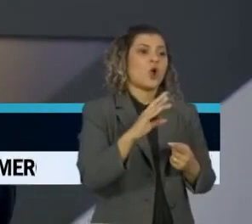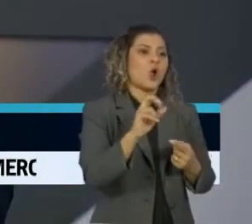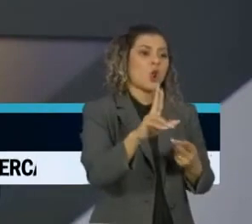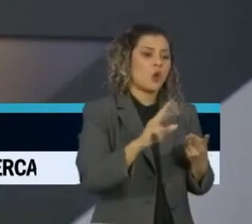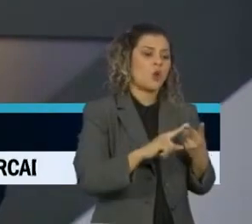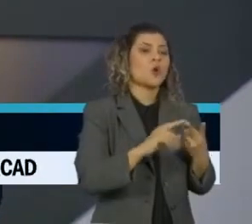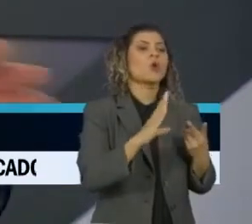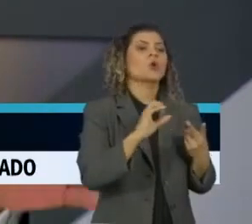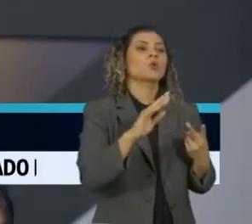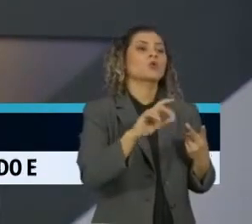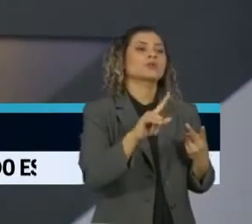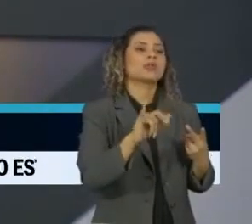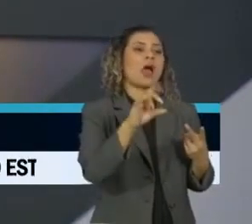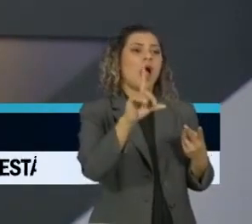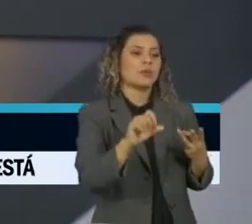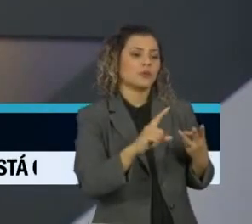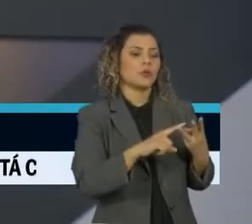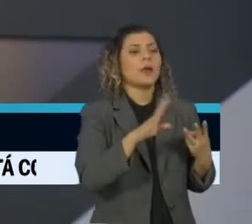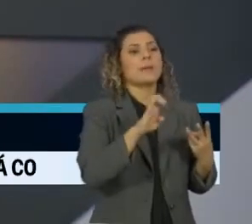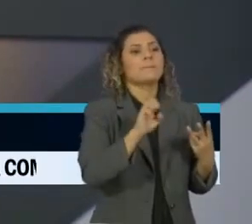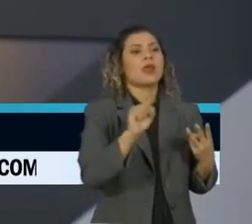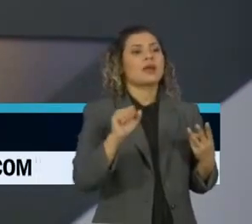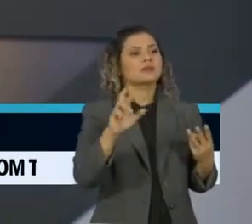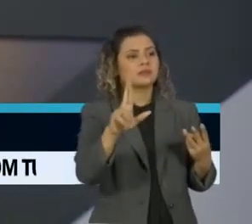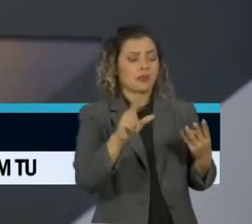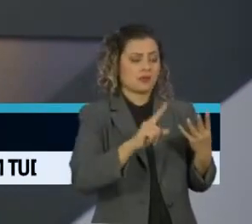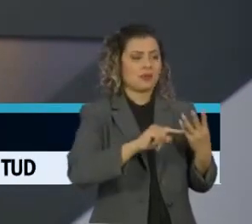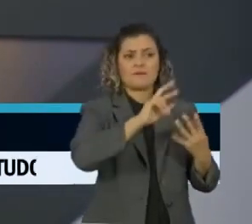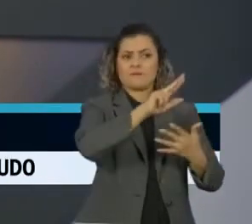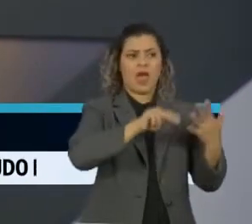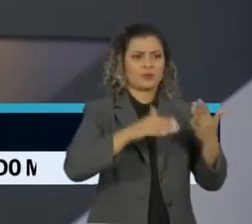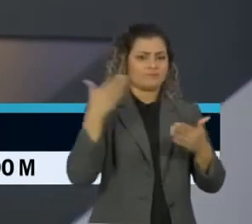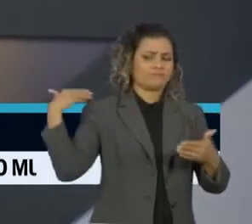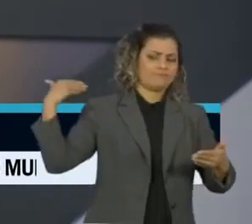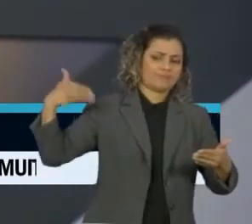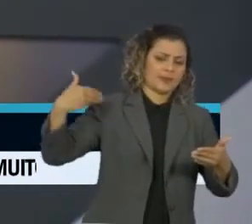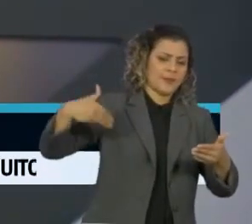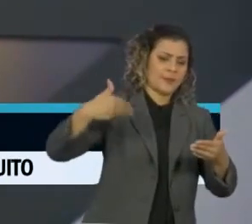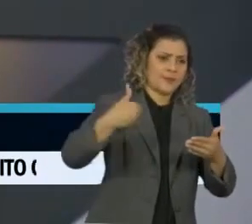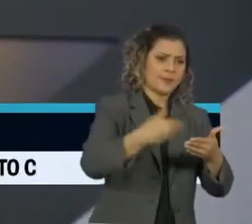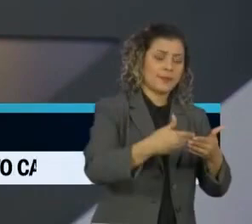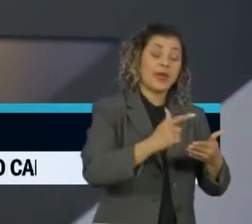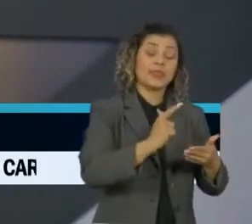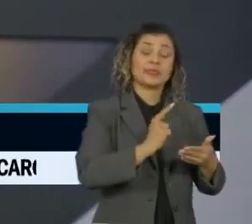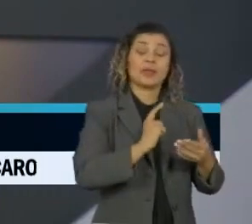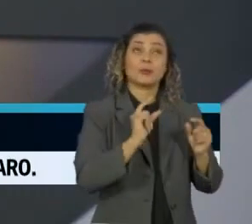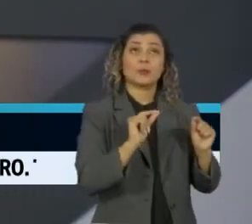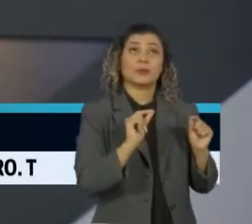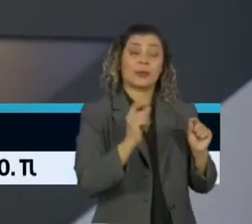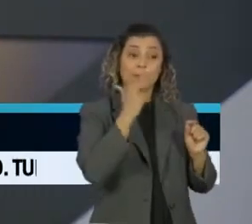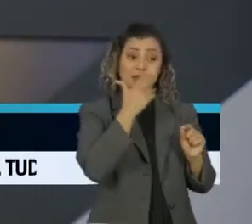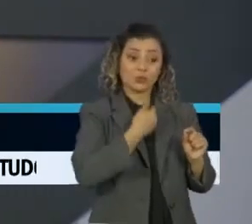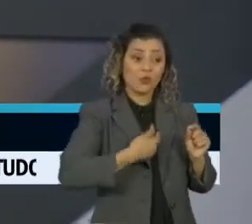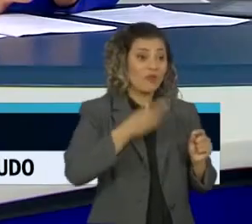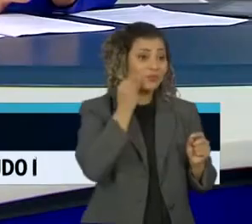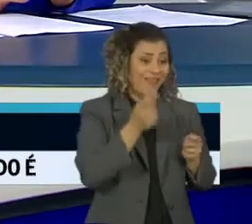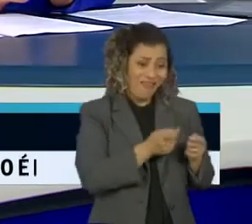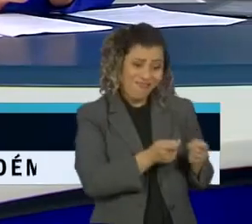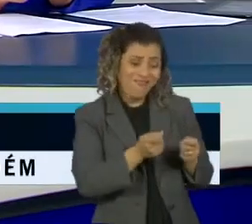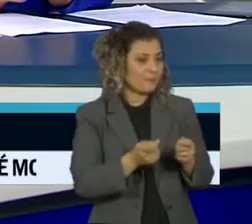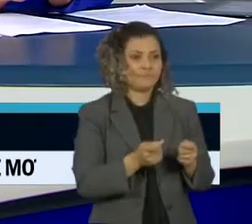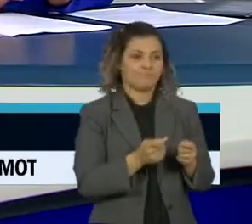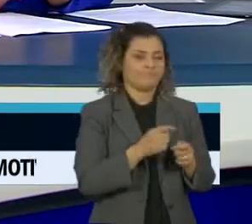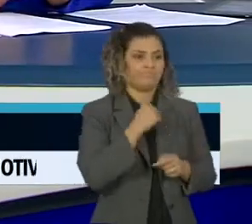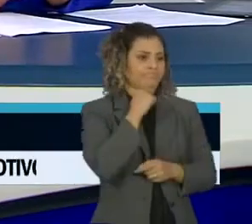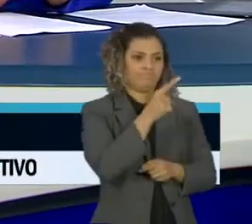plano Bresser, plano Maílson, sempre há uma tendência, né, uma coisa assim do economista, do